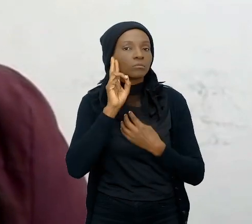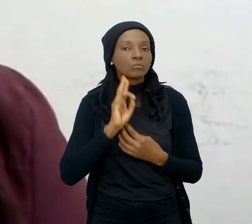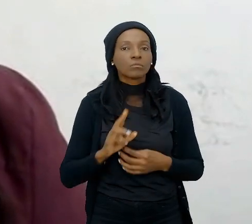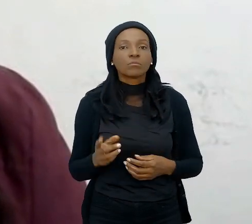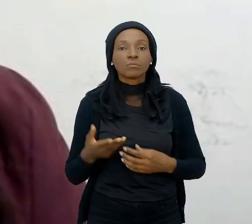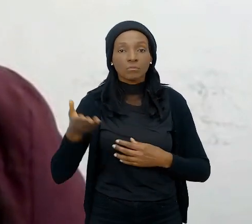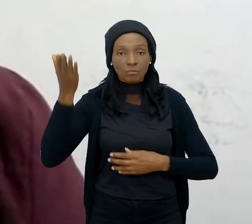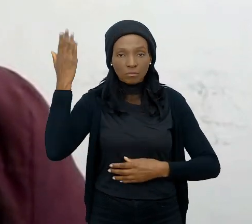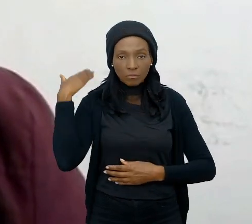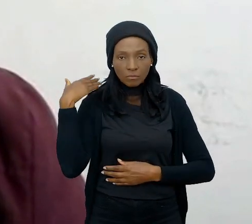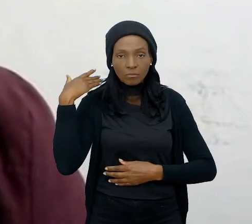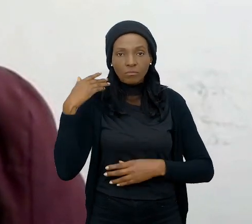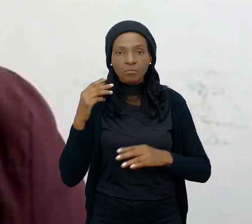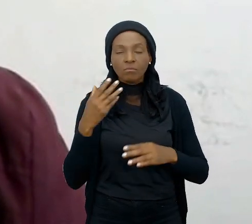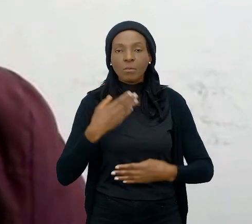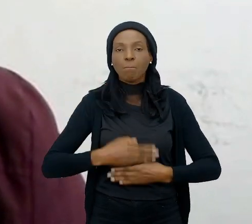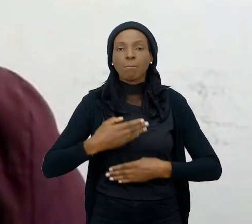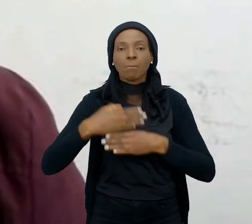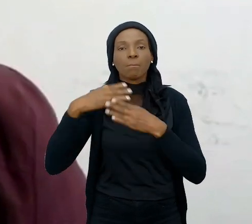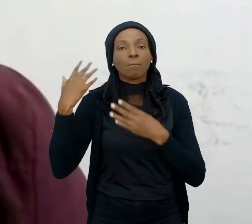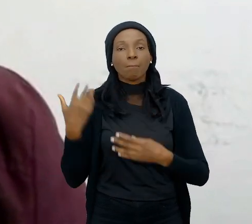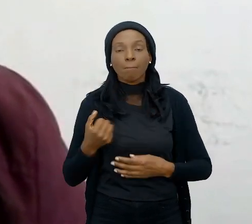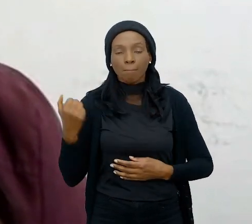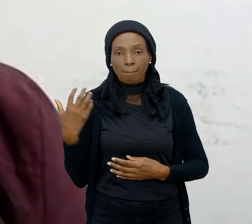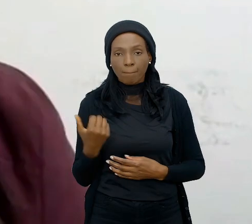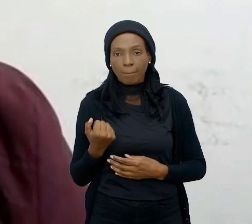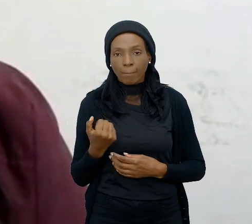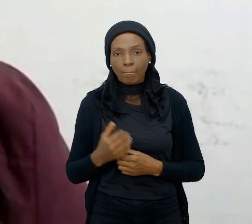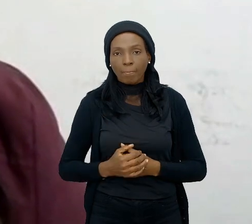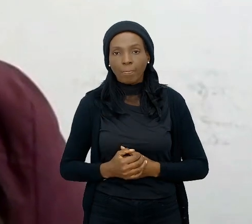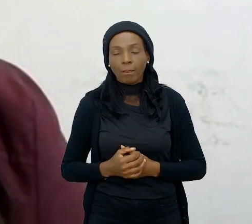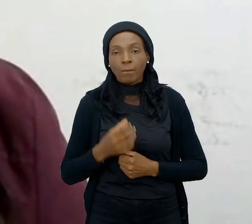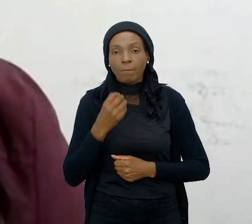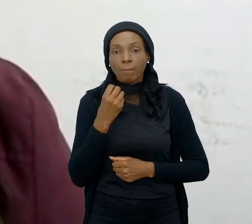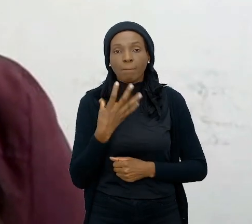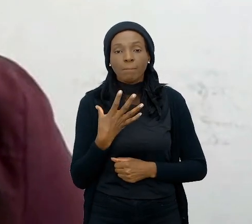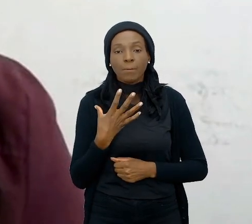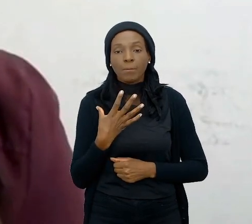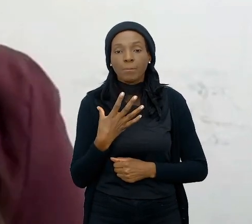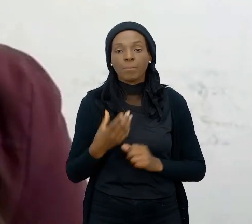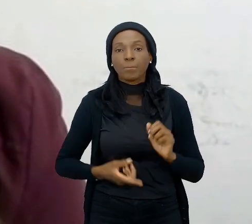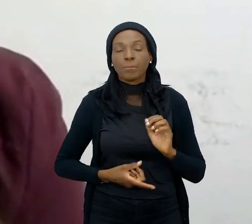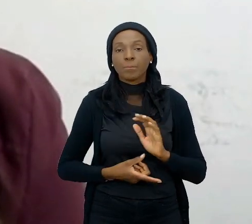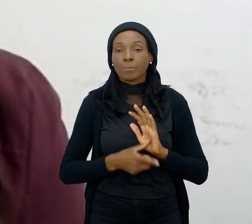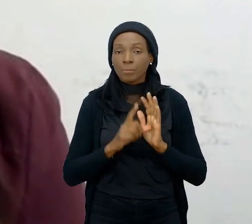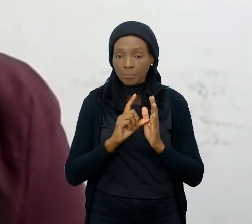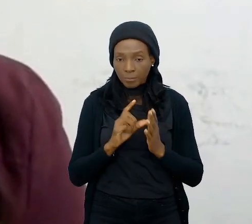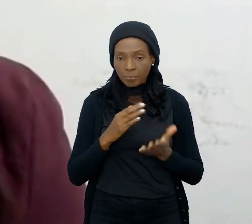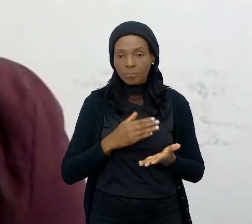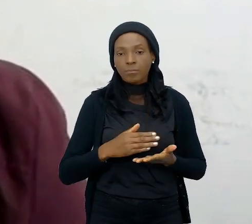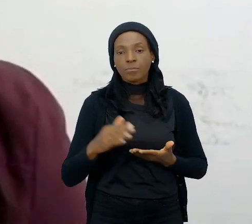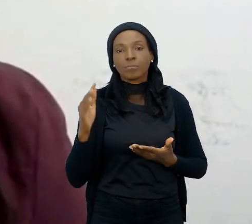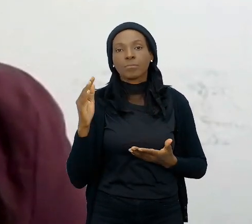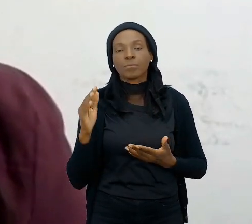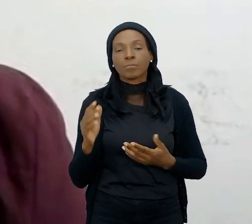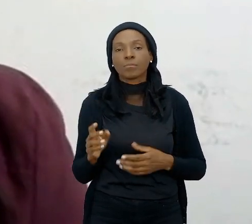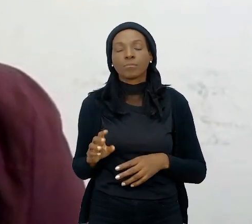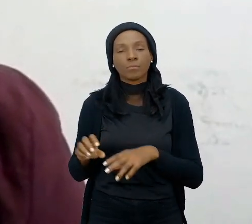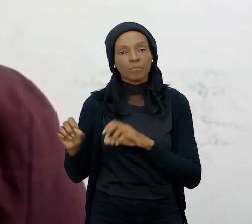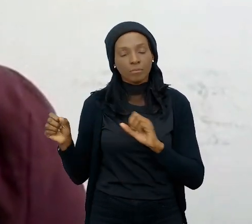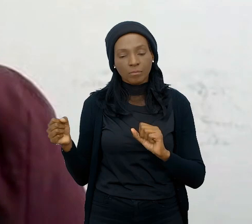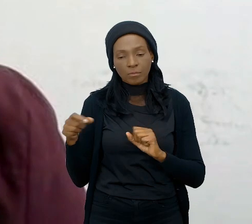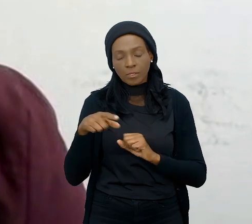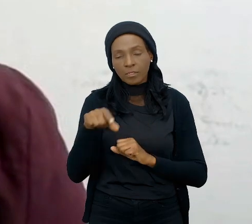atrás de mim há uma parede branca. Bom, antes do início da nossa formação,